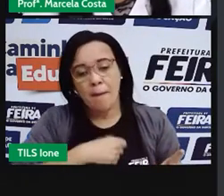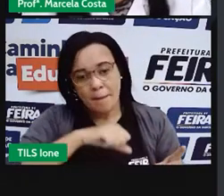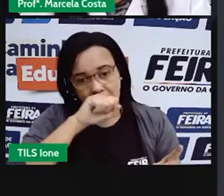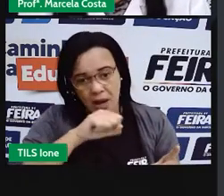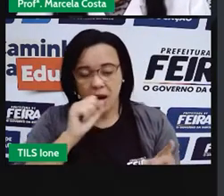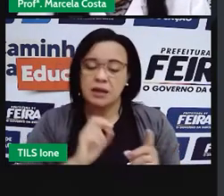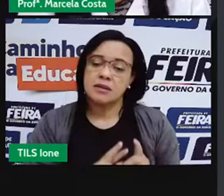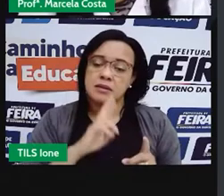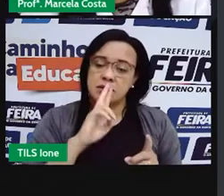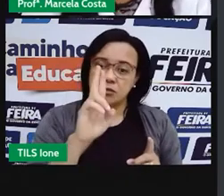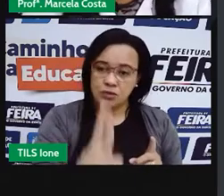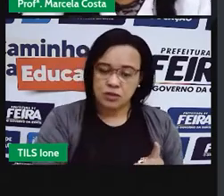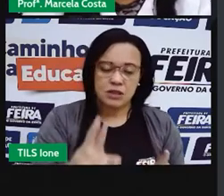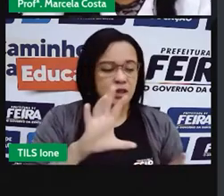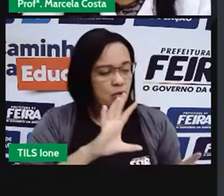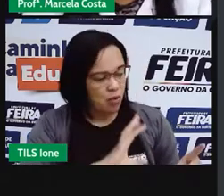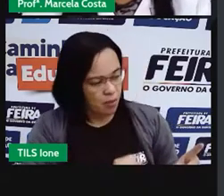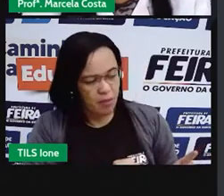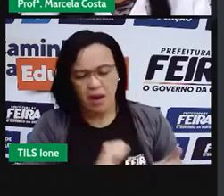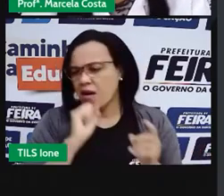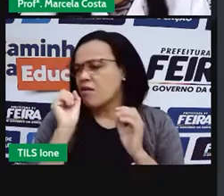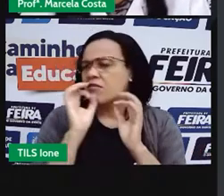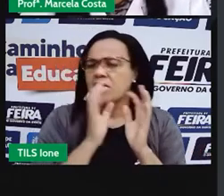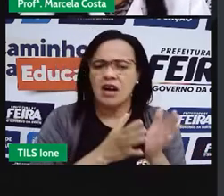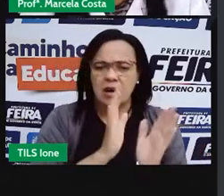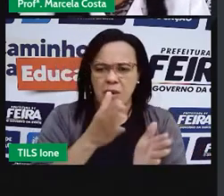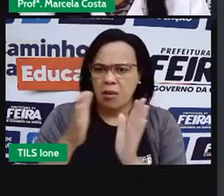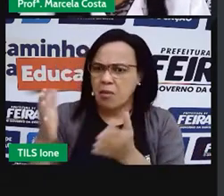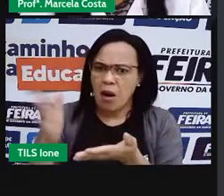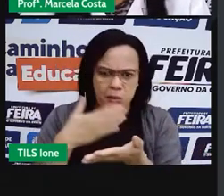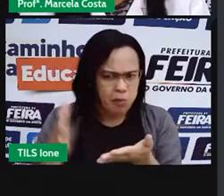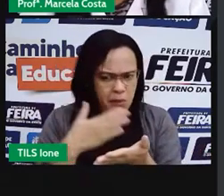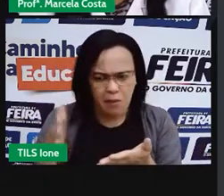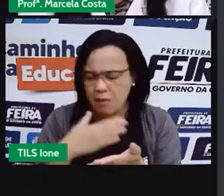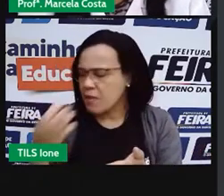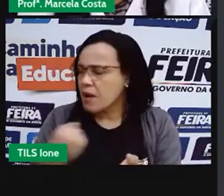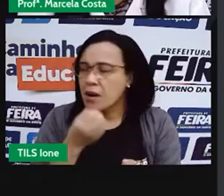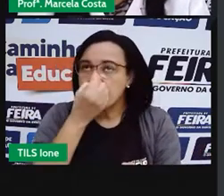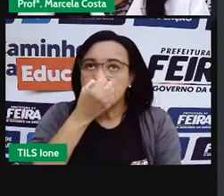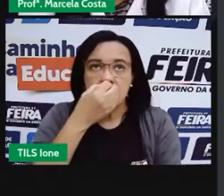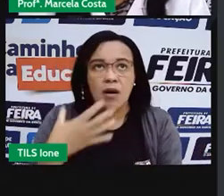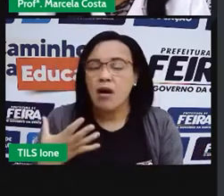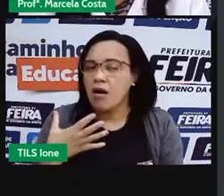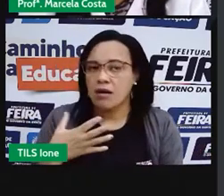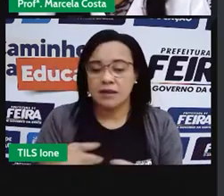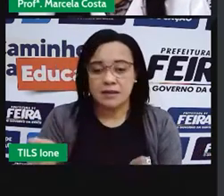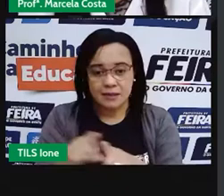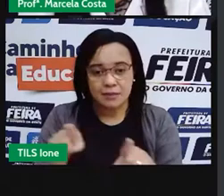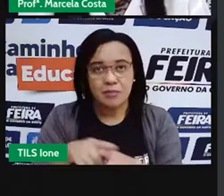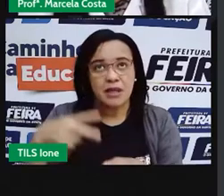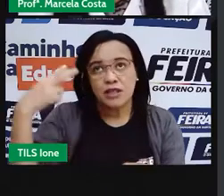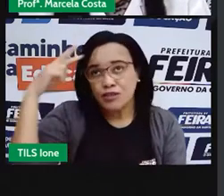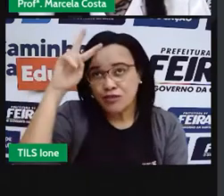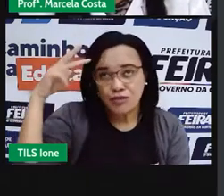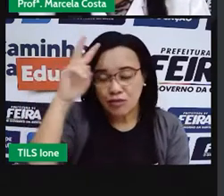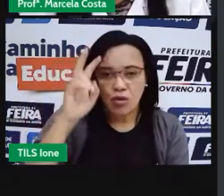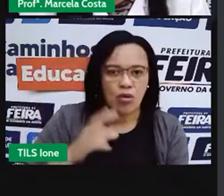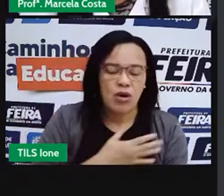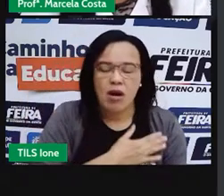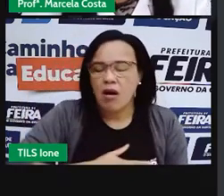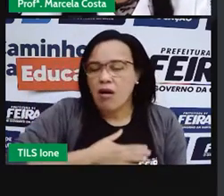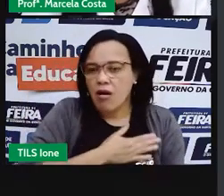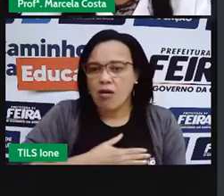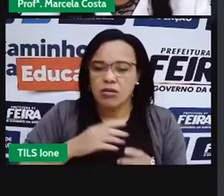O pai, que amava livros e boas histórias, assim como a filha, se levantou. Foi até a